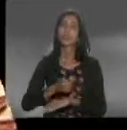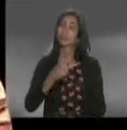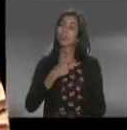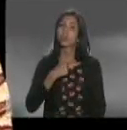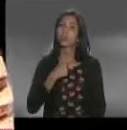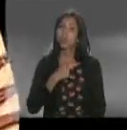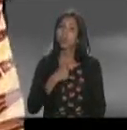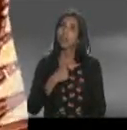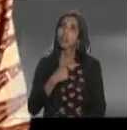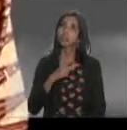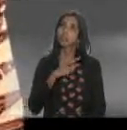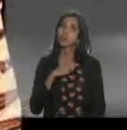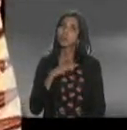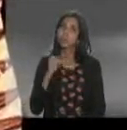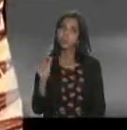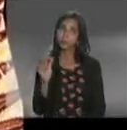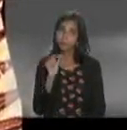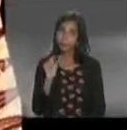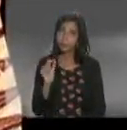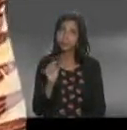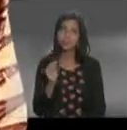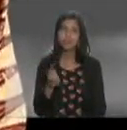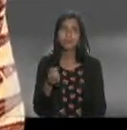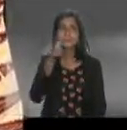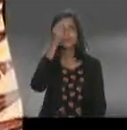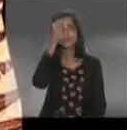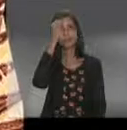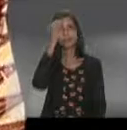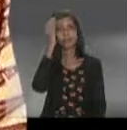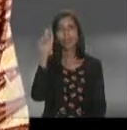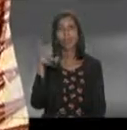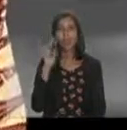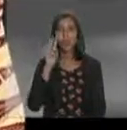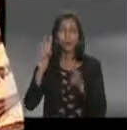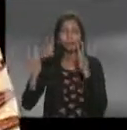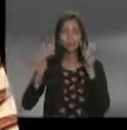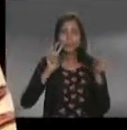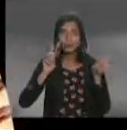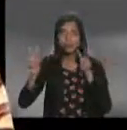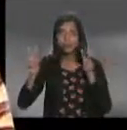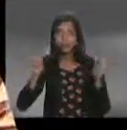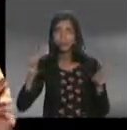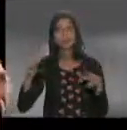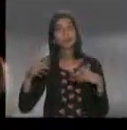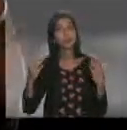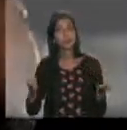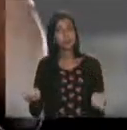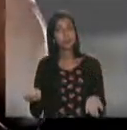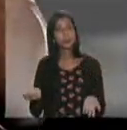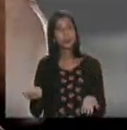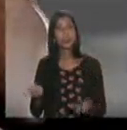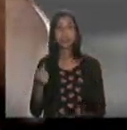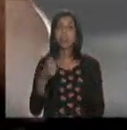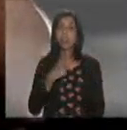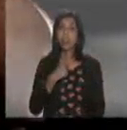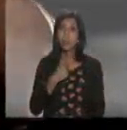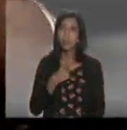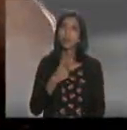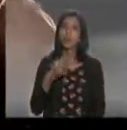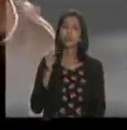E eu tenho essa coisa que eu levo para a minha vida, que é observar. Então,